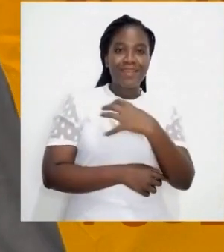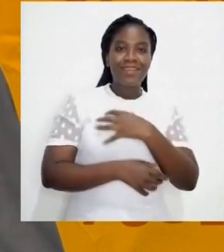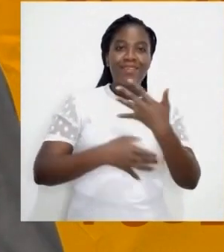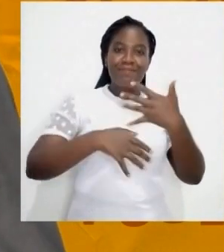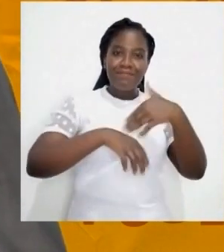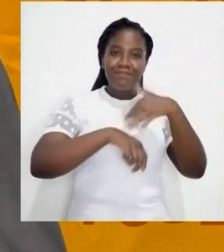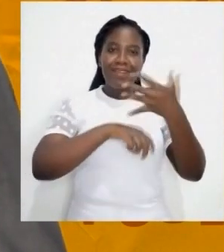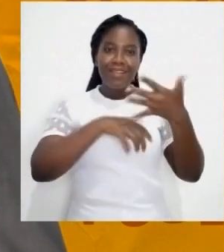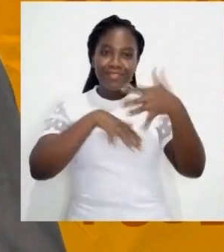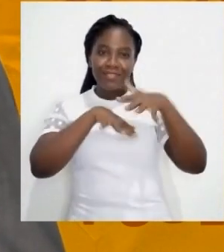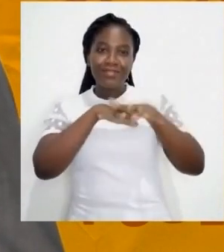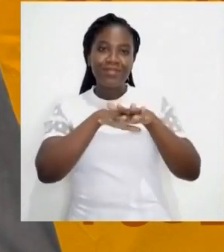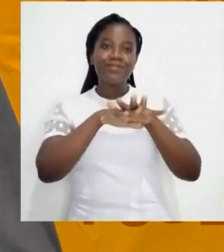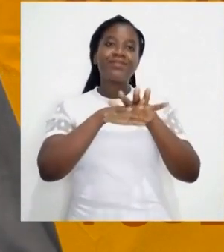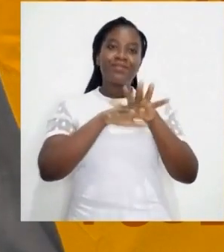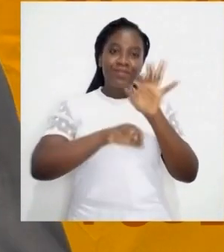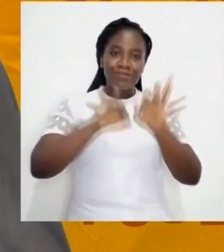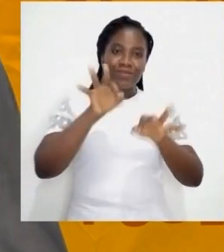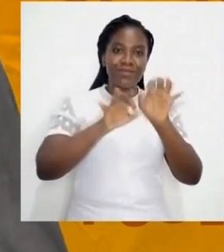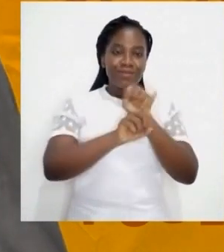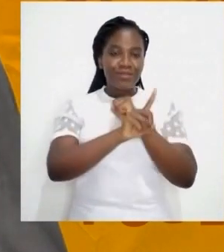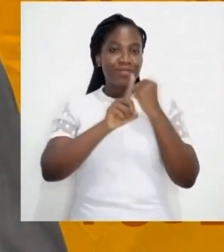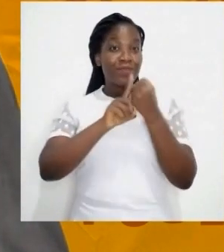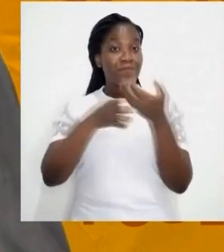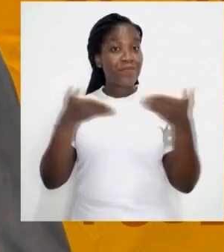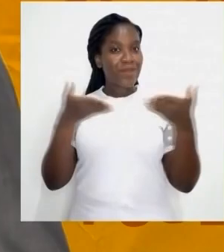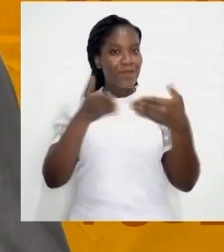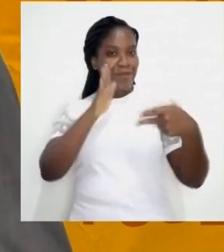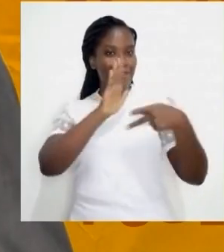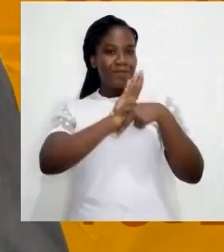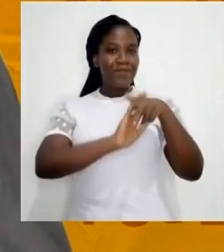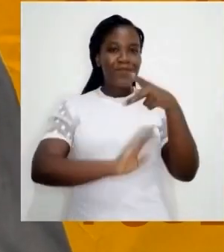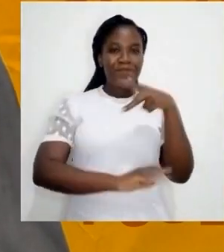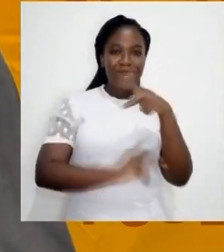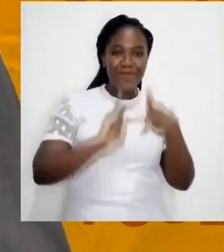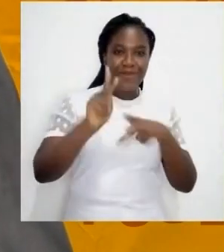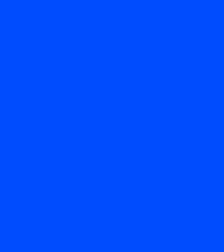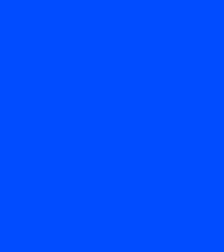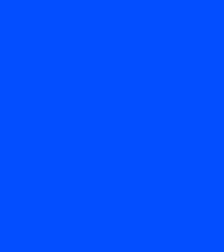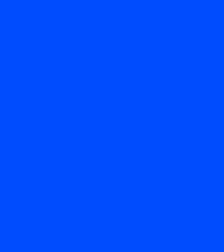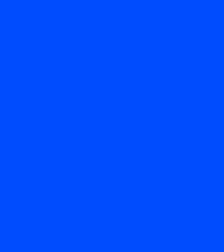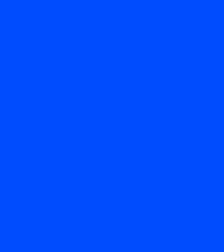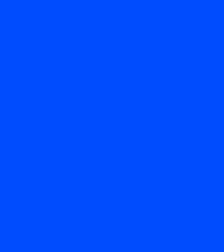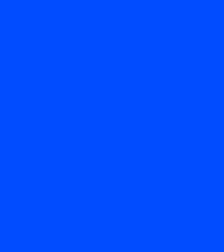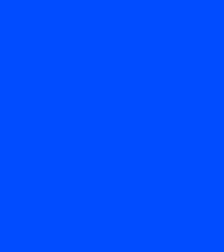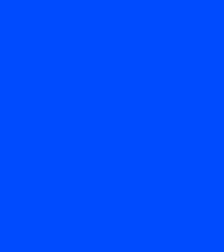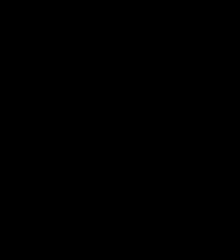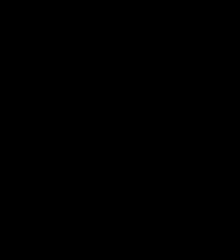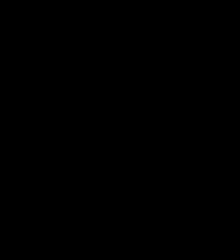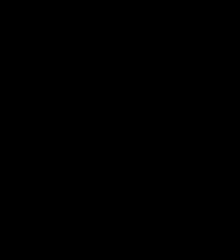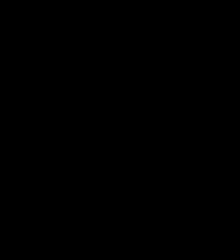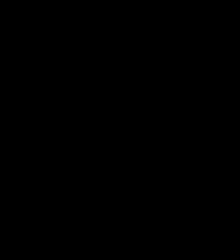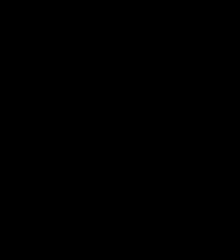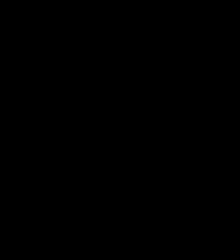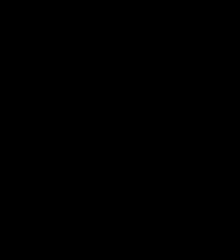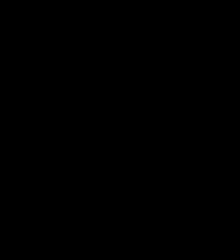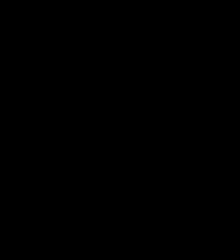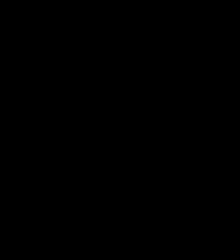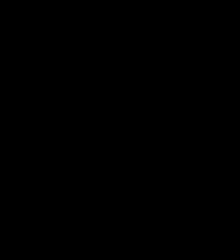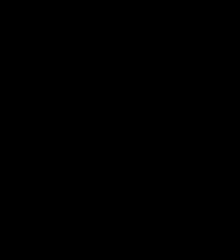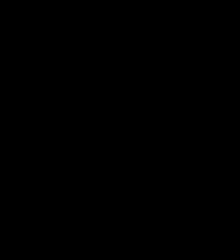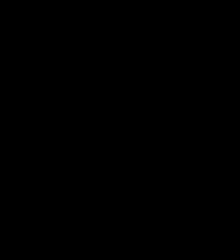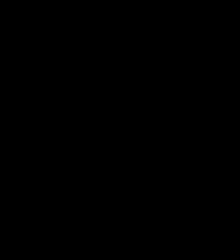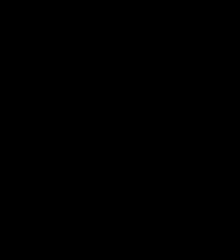Por uma Bahia com inclusão e justiça social Agora é a vez do povo O a gente tem uma casa para morar